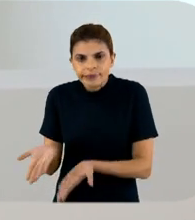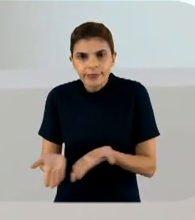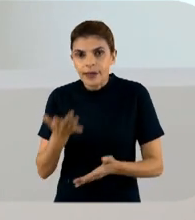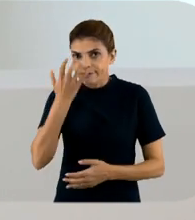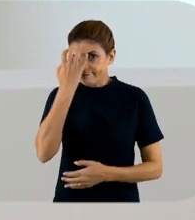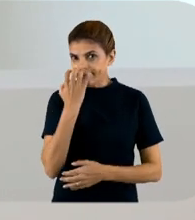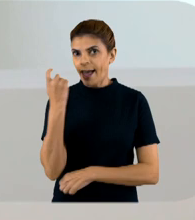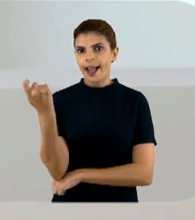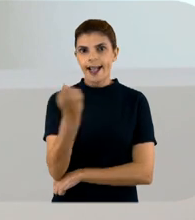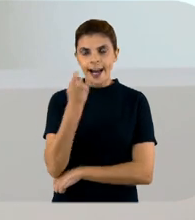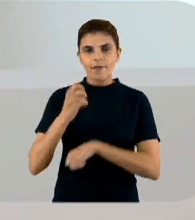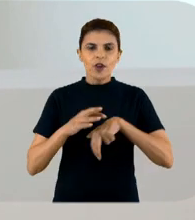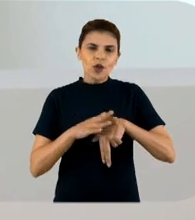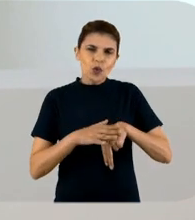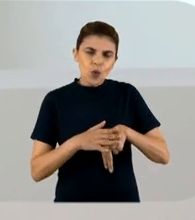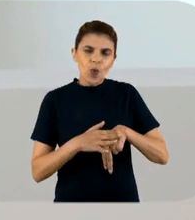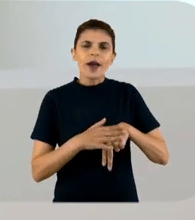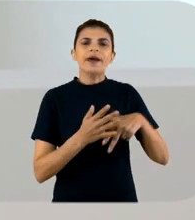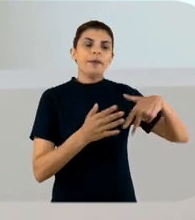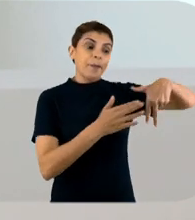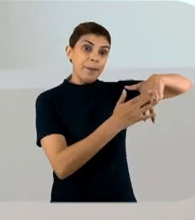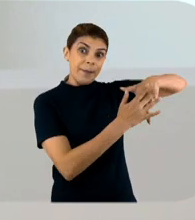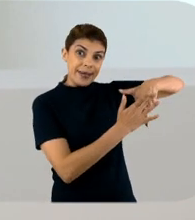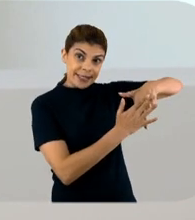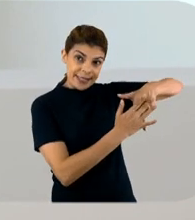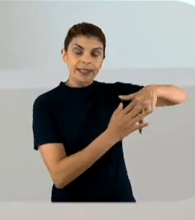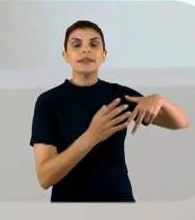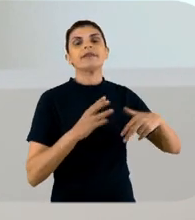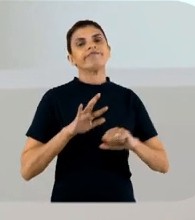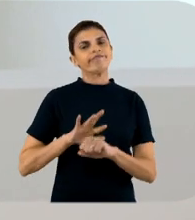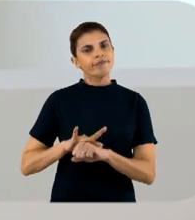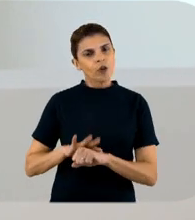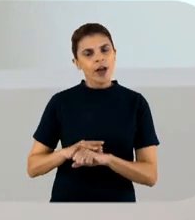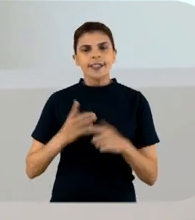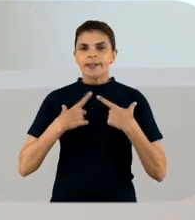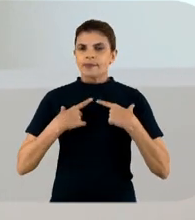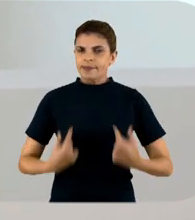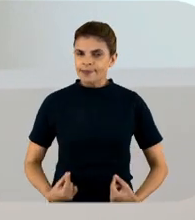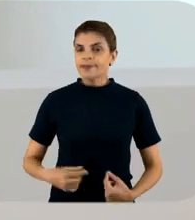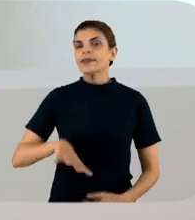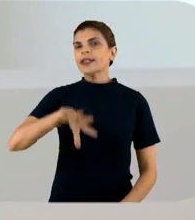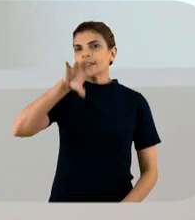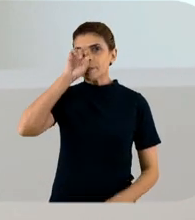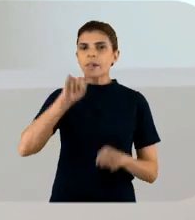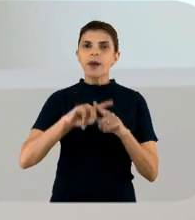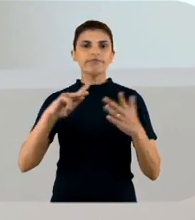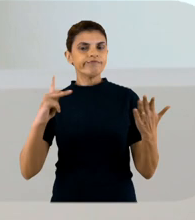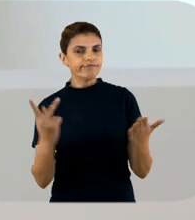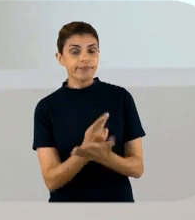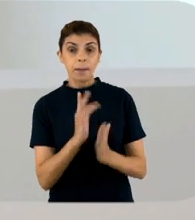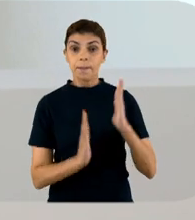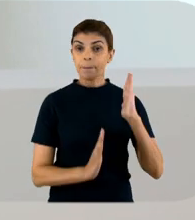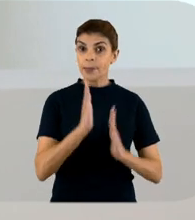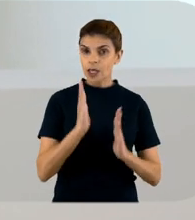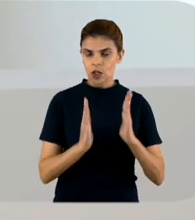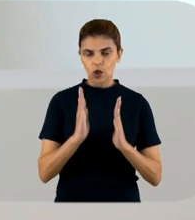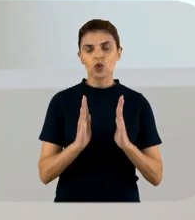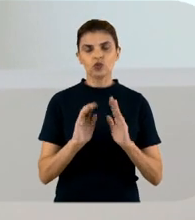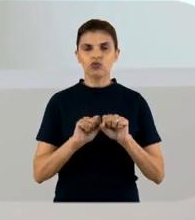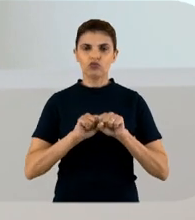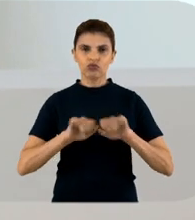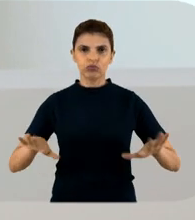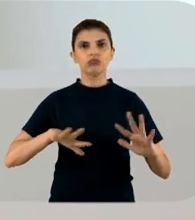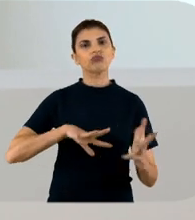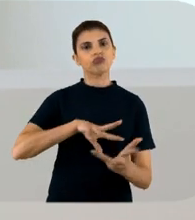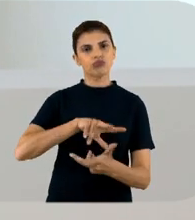gravidade, com base em outras doenças respiratórias agudas, e também sobre notificação de casos durante